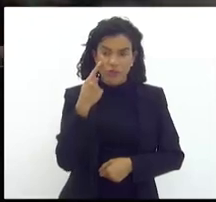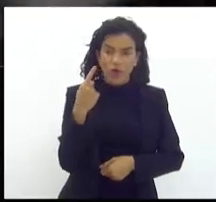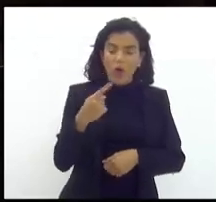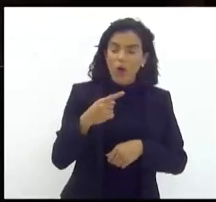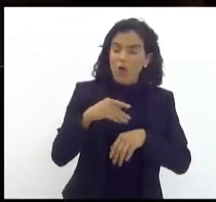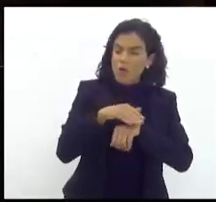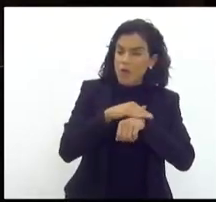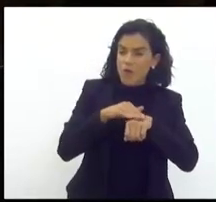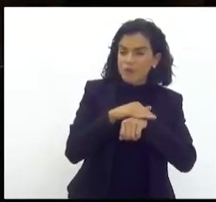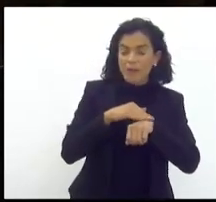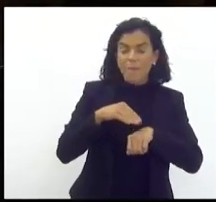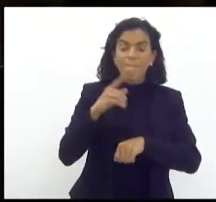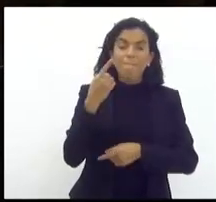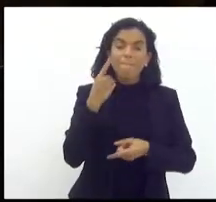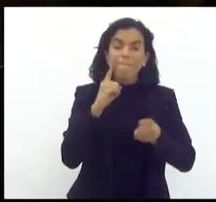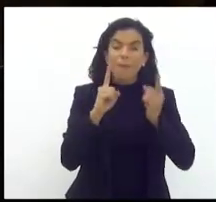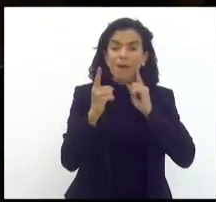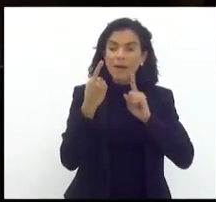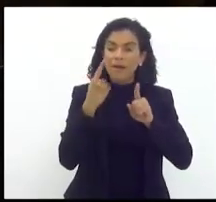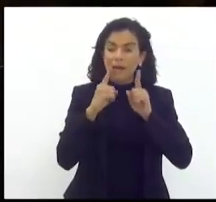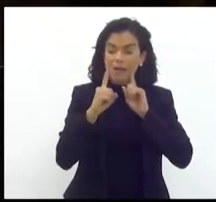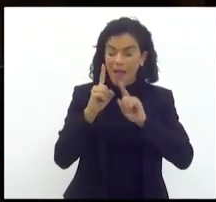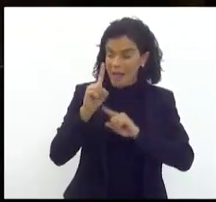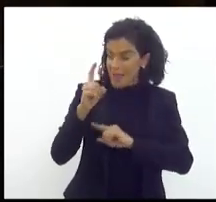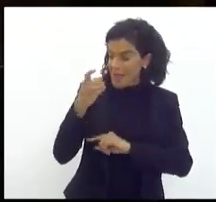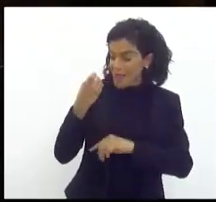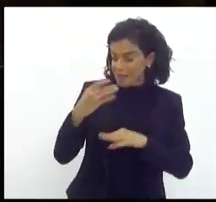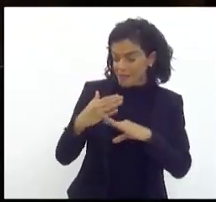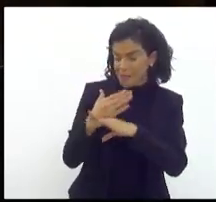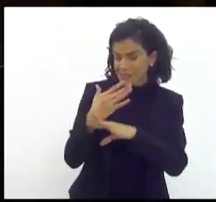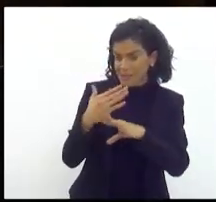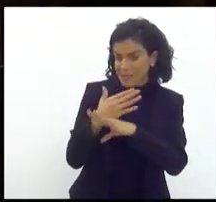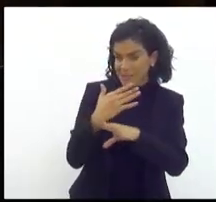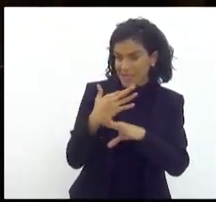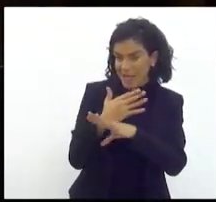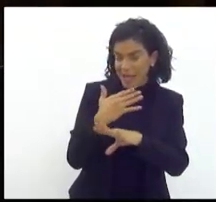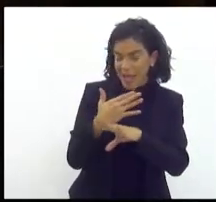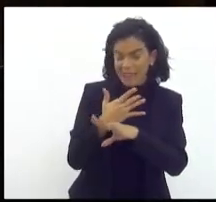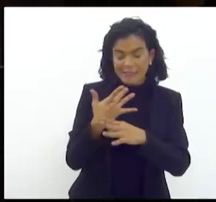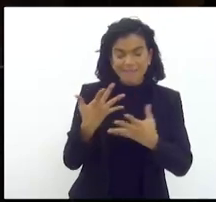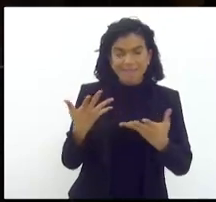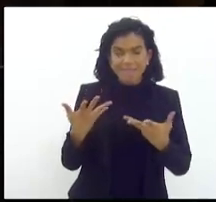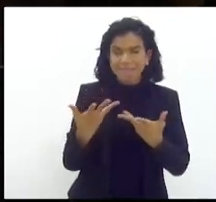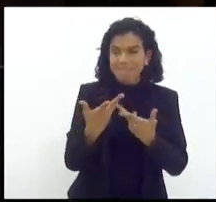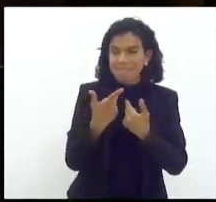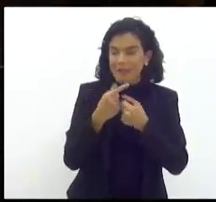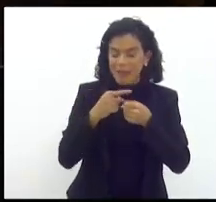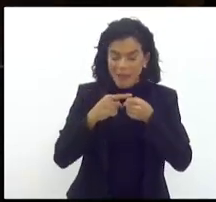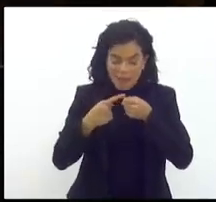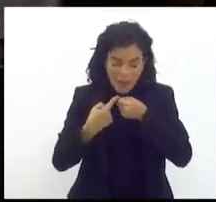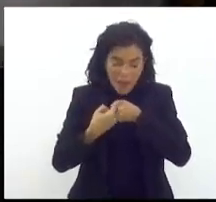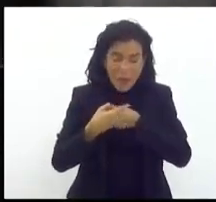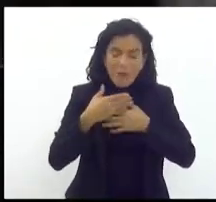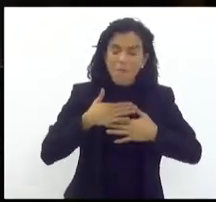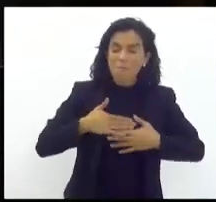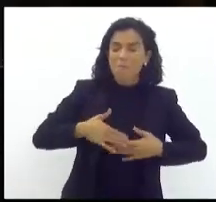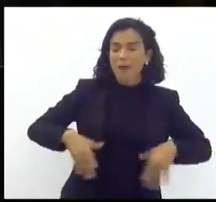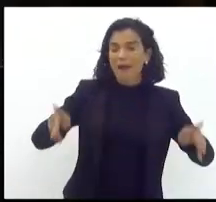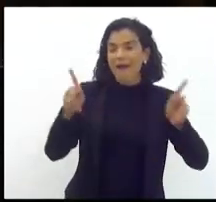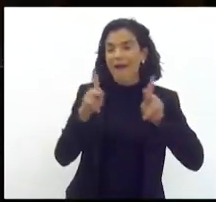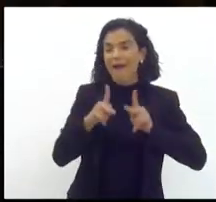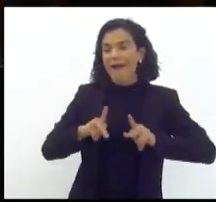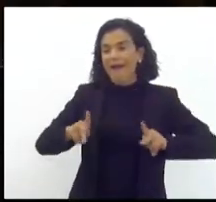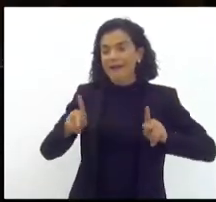Maricá deixou de ser uma cidade de carregar a sua essência interiorana de pais de tranquilidade